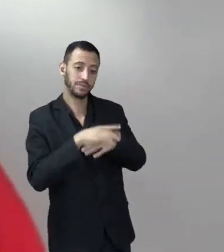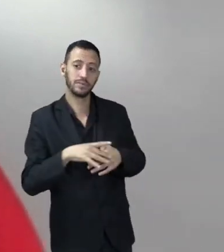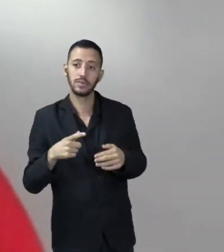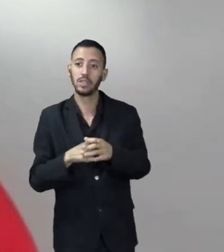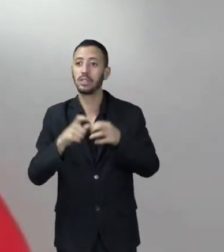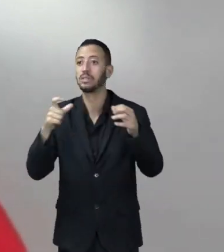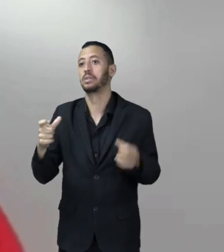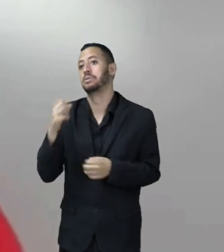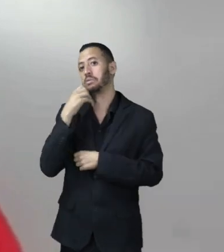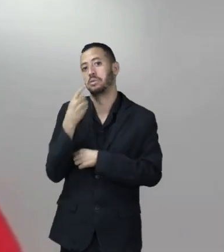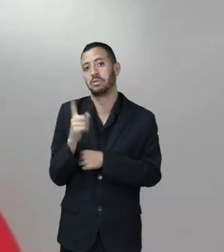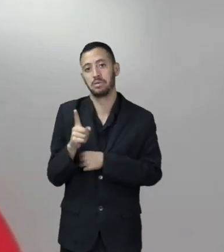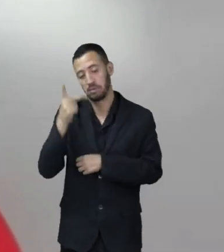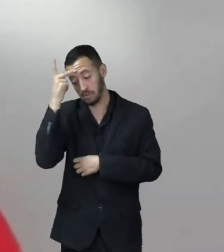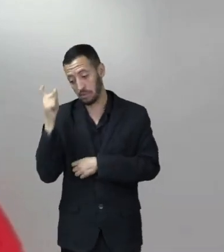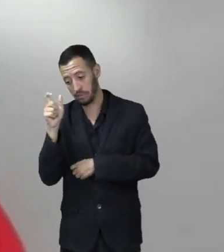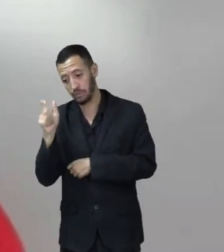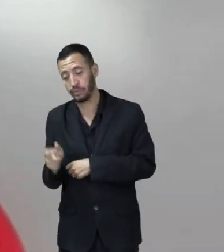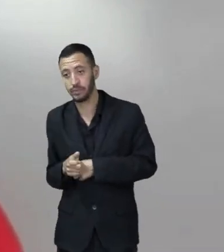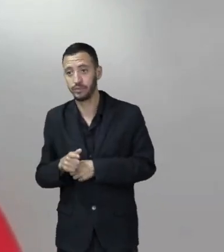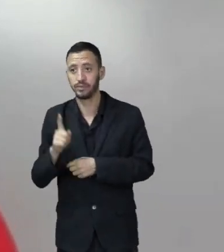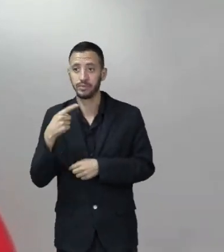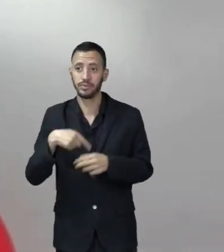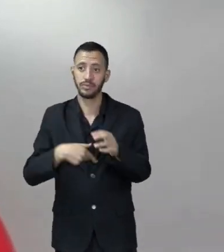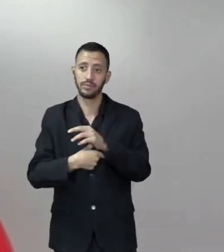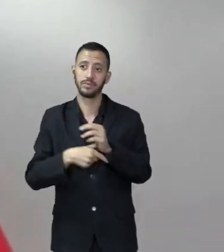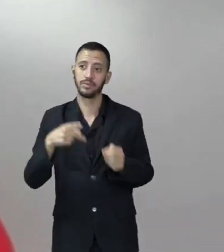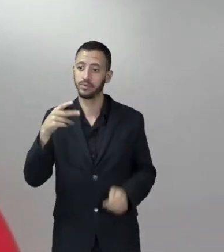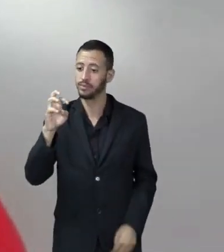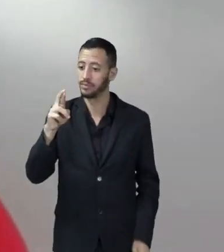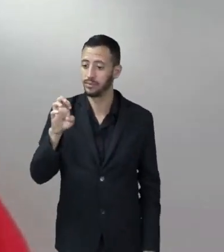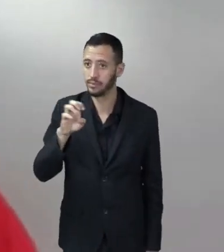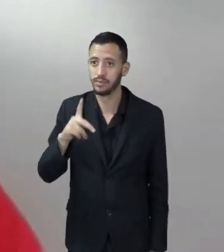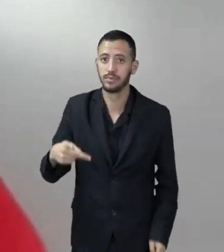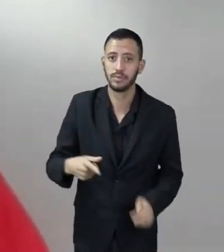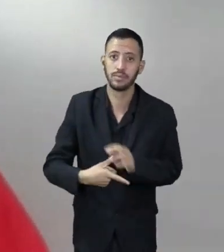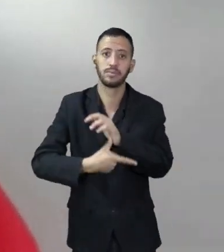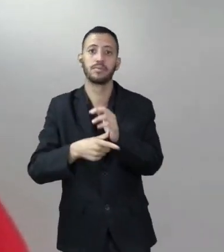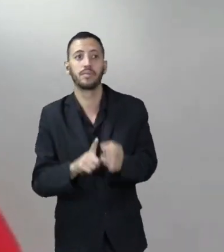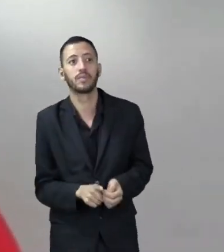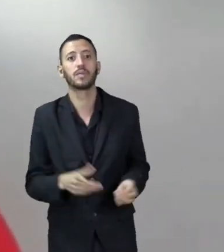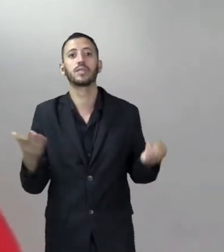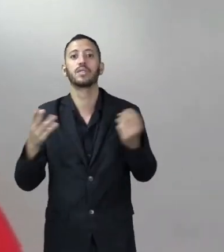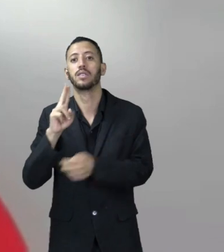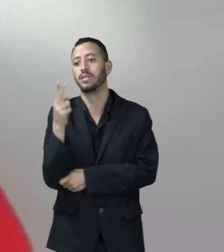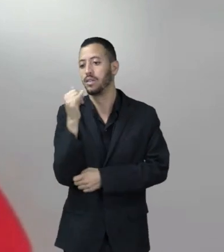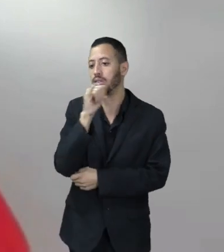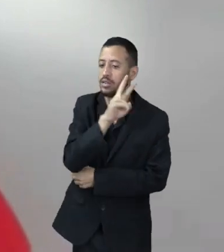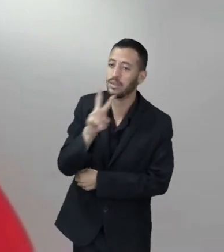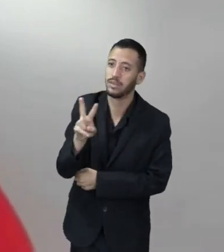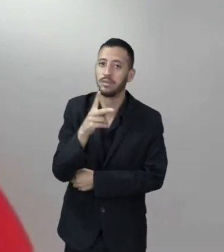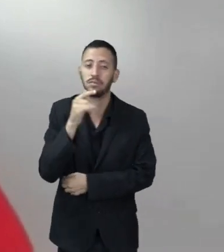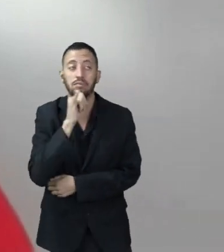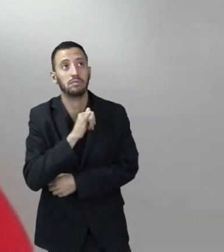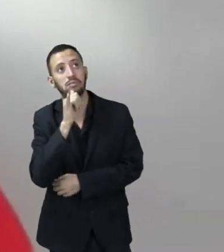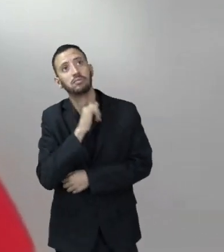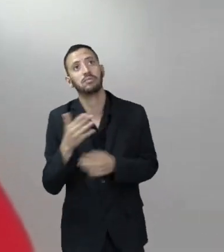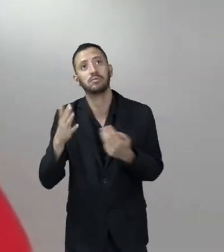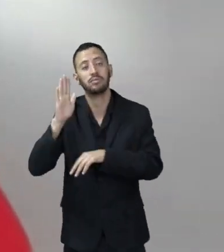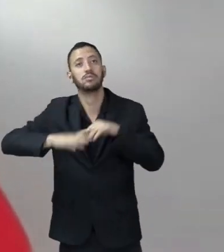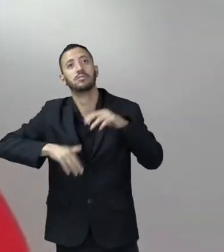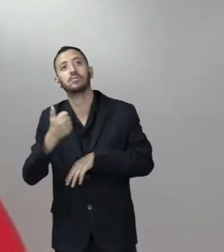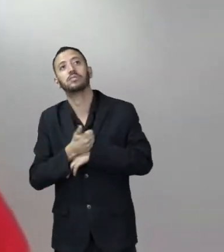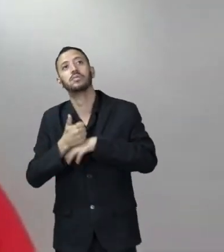torne ativa na pessoa. A PrEP é aquela profilaxia antes da exposição ao HIV. Vou dar um exemplo aqui, sei lá, uma